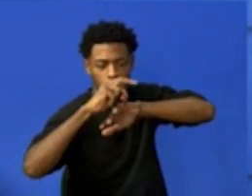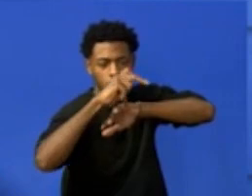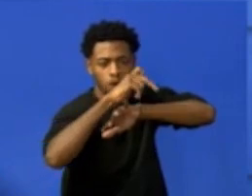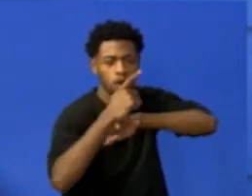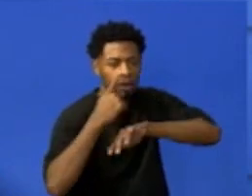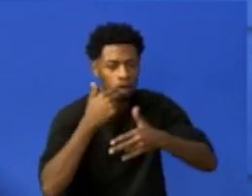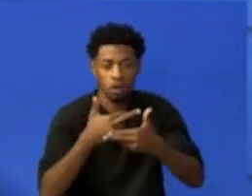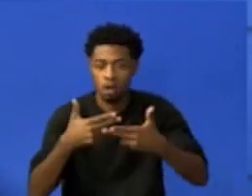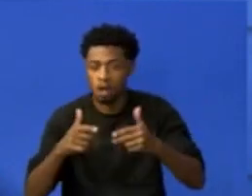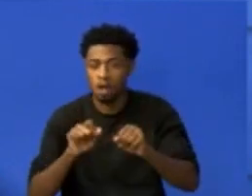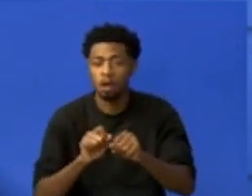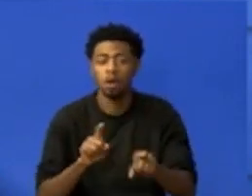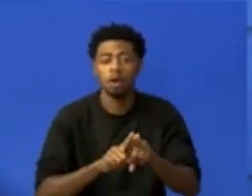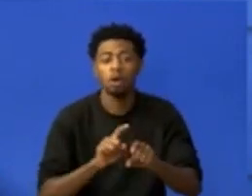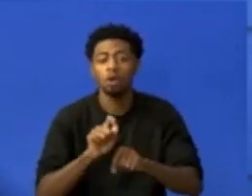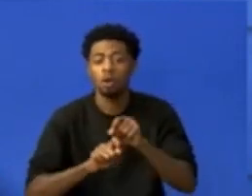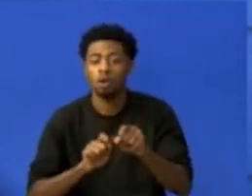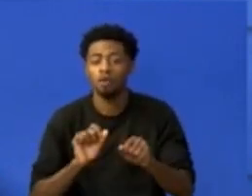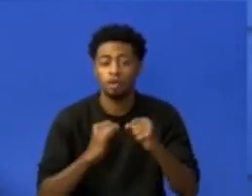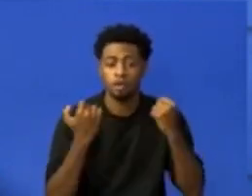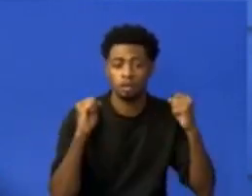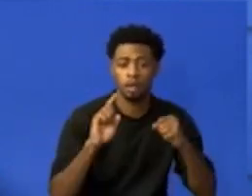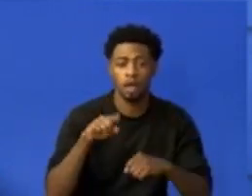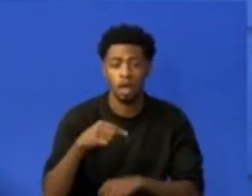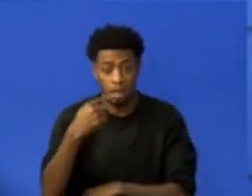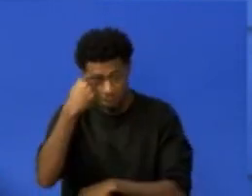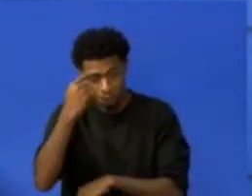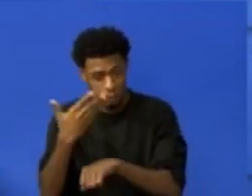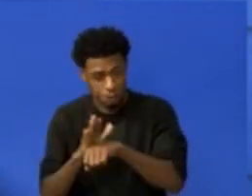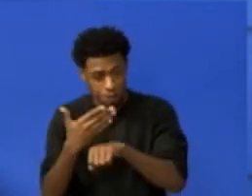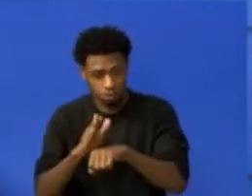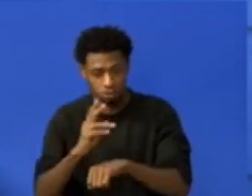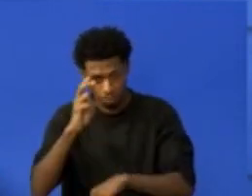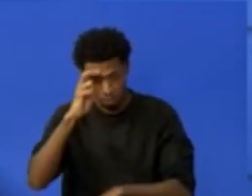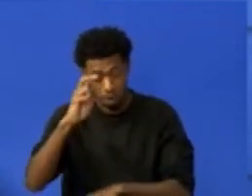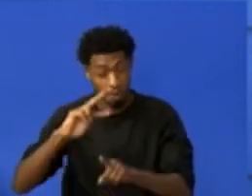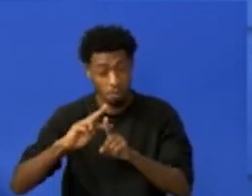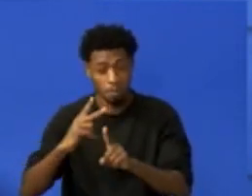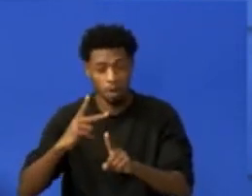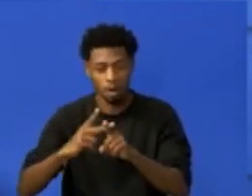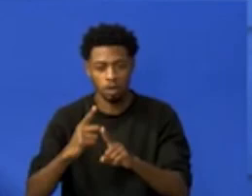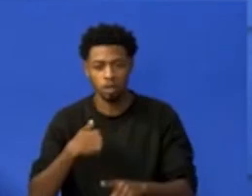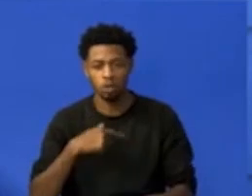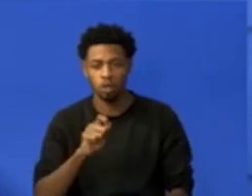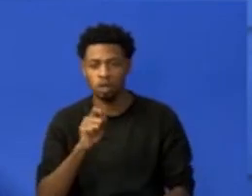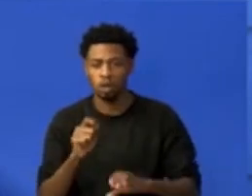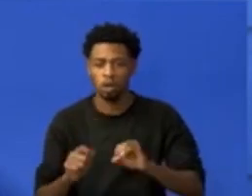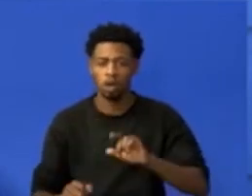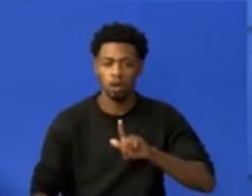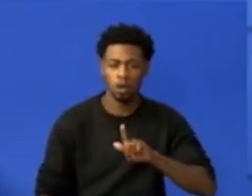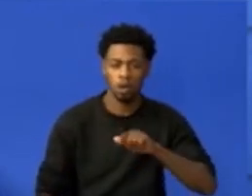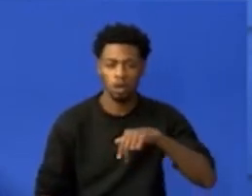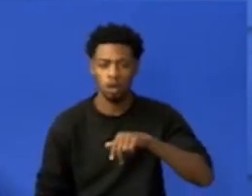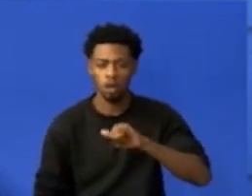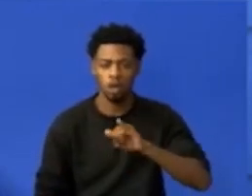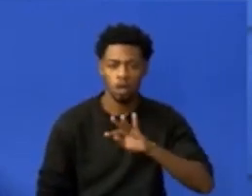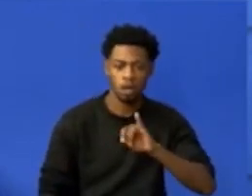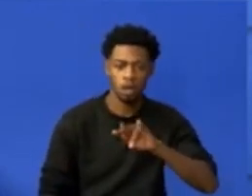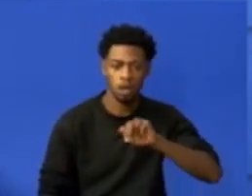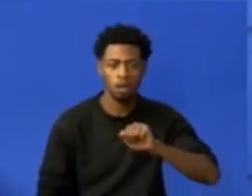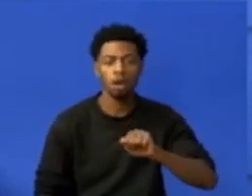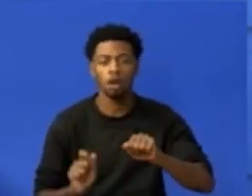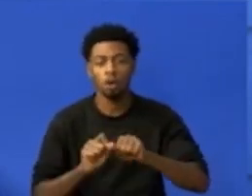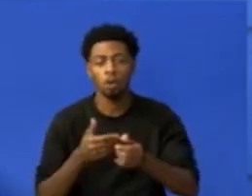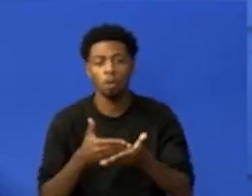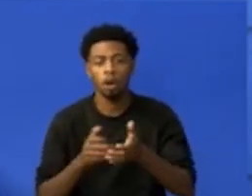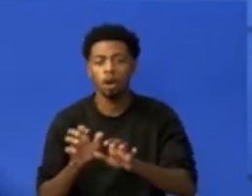ponto do exercício coordenativo é estimular o cérebro, estimular a demanda cognitiva. Então, você pode começar com uma tarefa